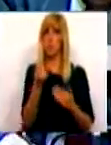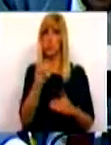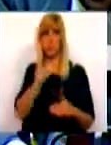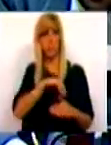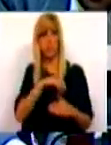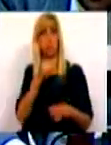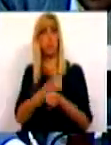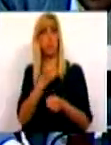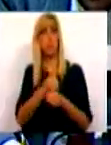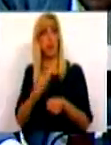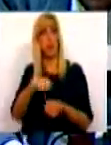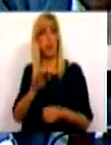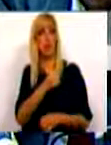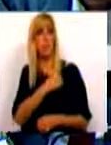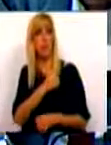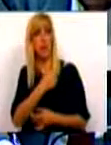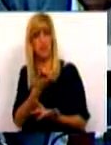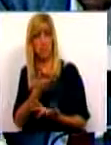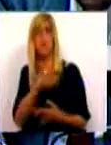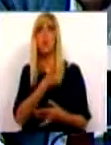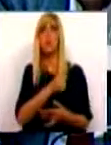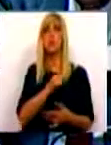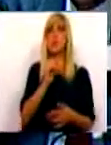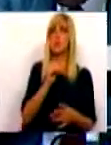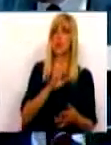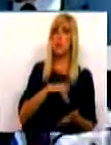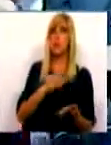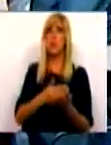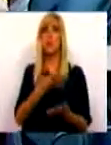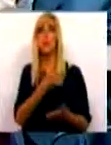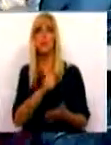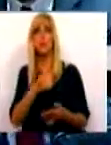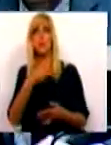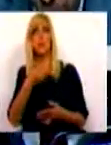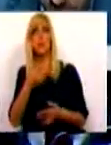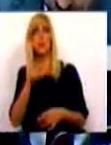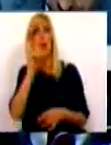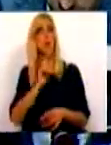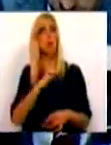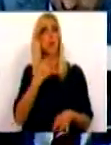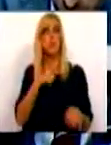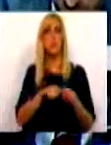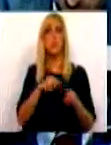os trabalhadores levam para casa entre 2016 e 2017. A senhora deputada